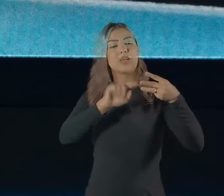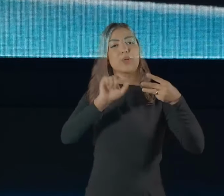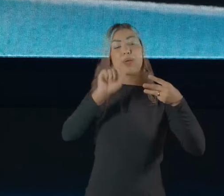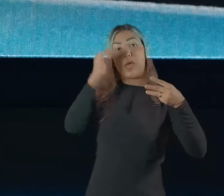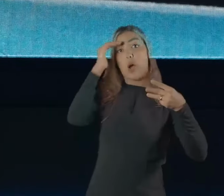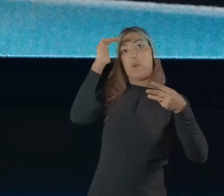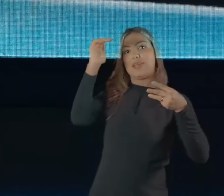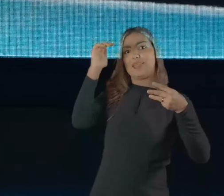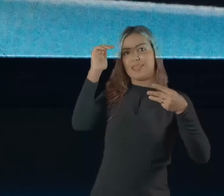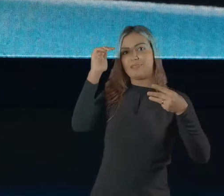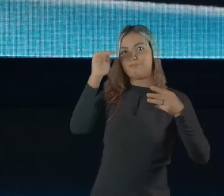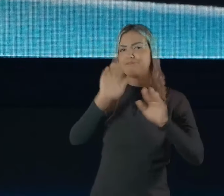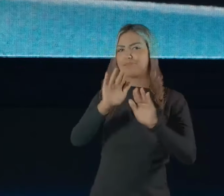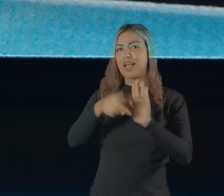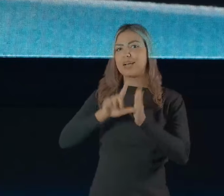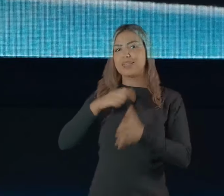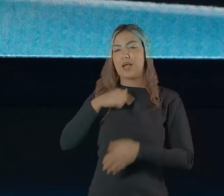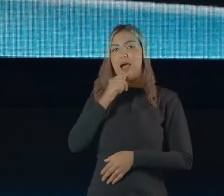começar.